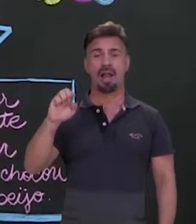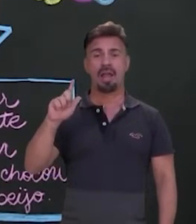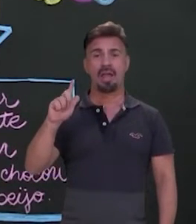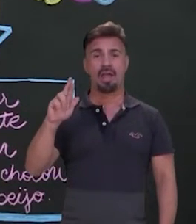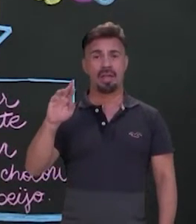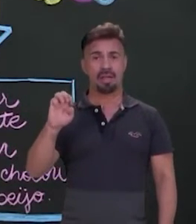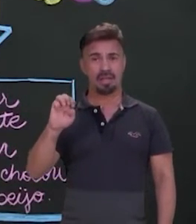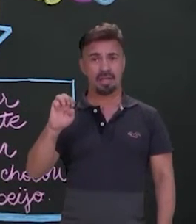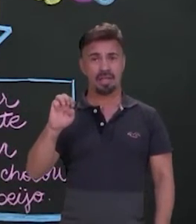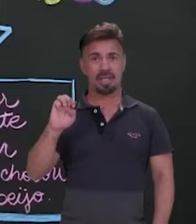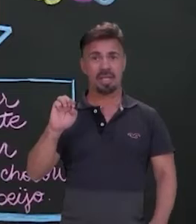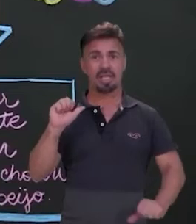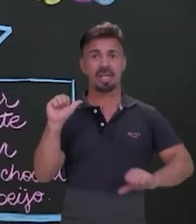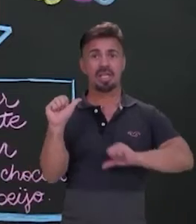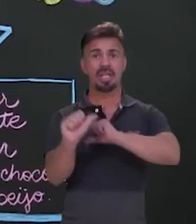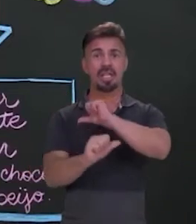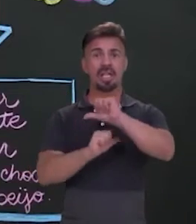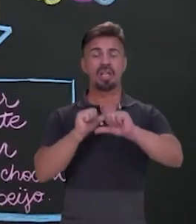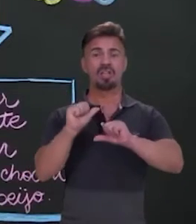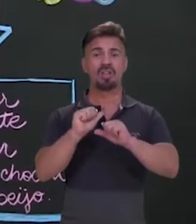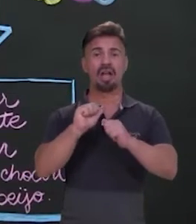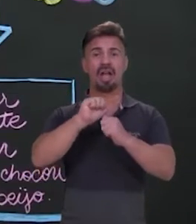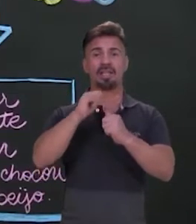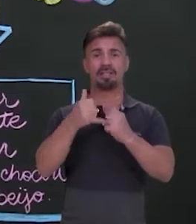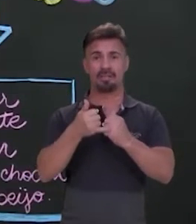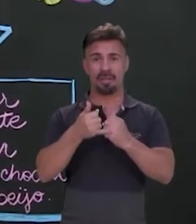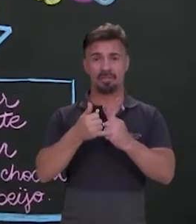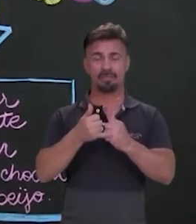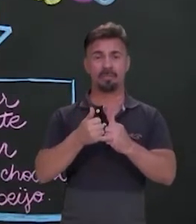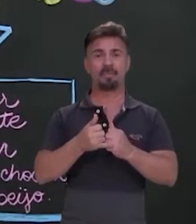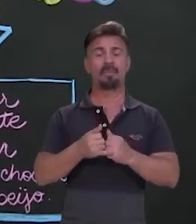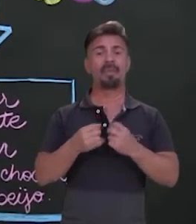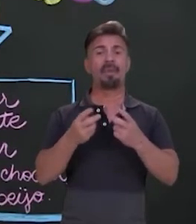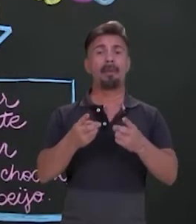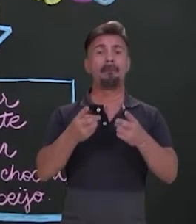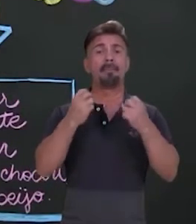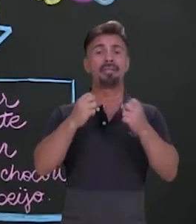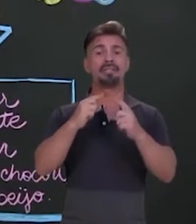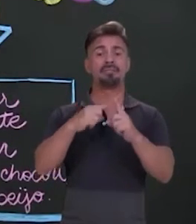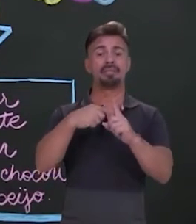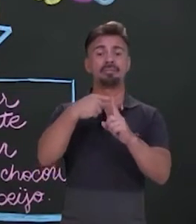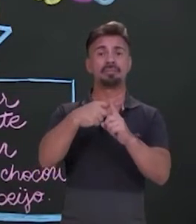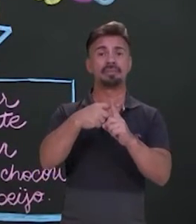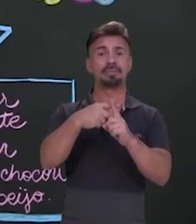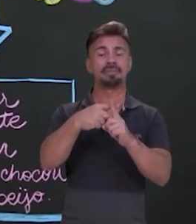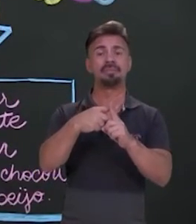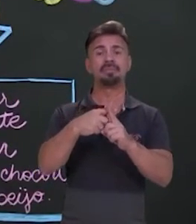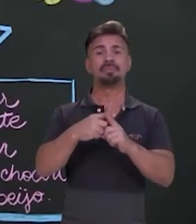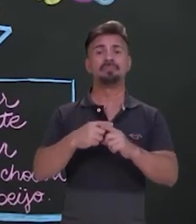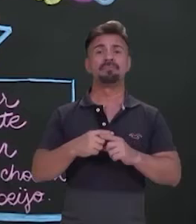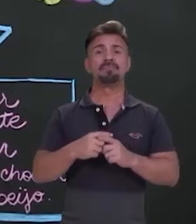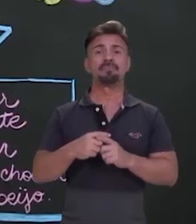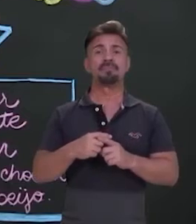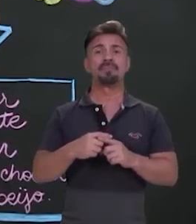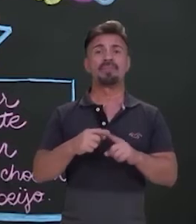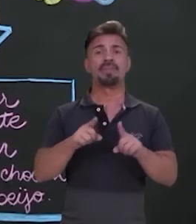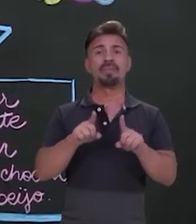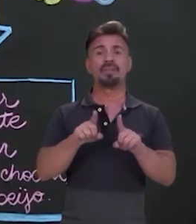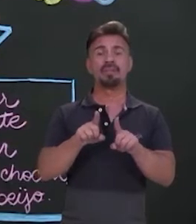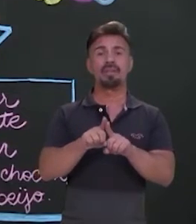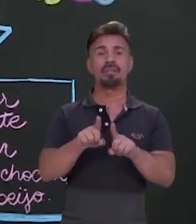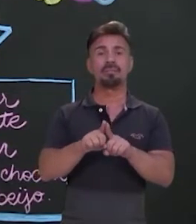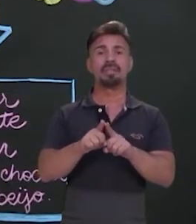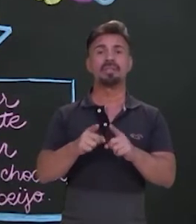de adjetivo, e se transformou em um advérbio. Então perceba que o acréscimo do sufixo não apenas criou uma nova palavra, como